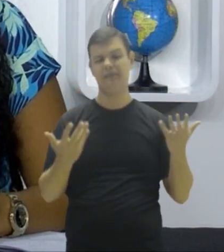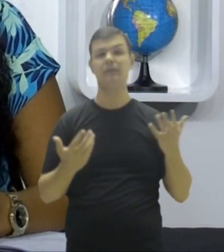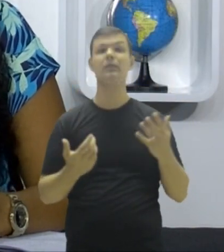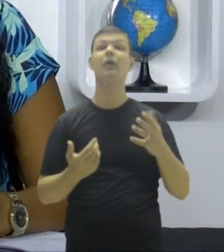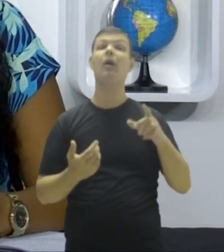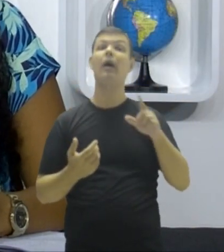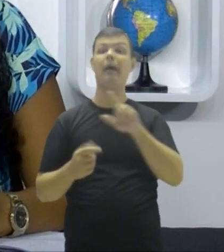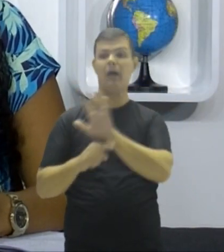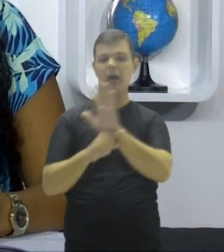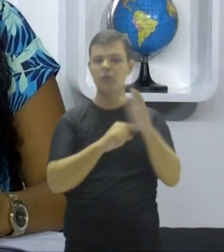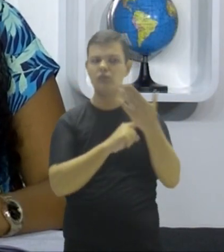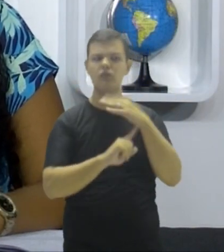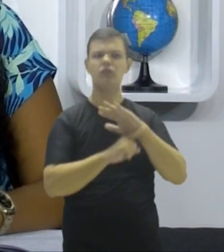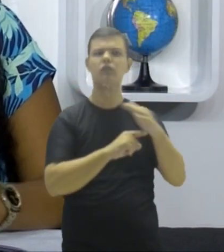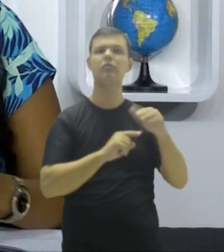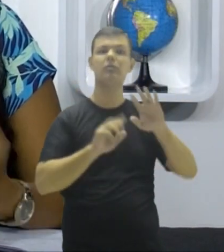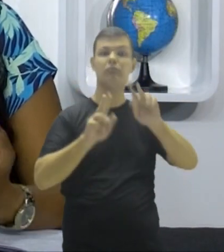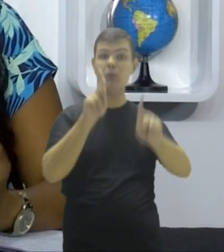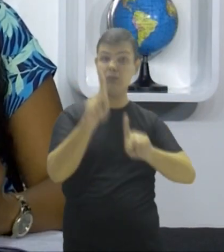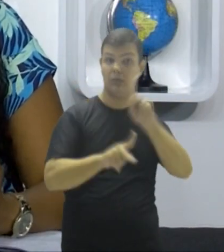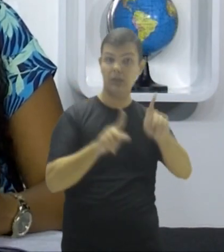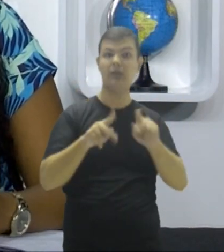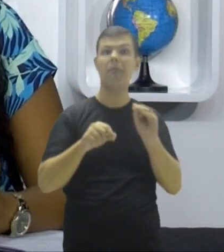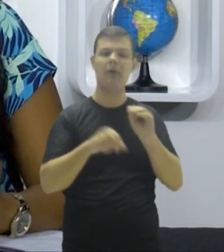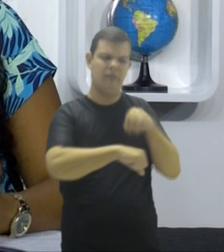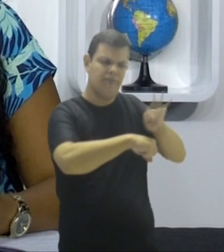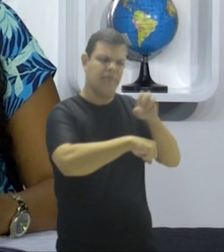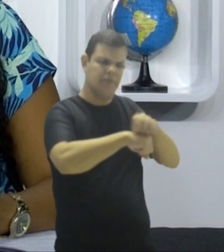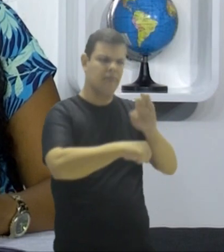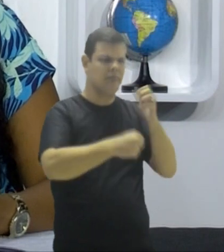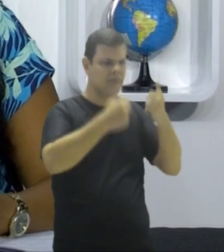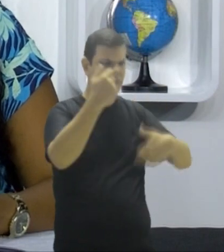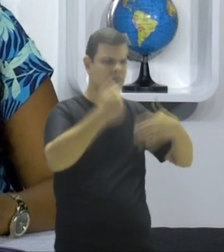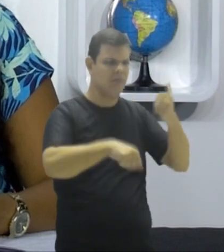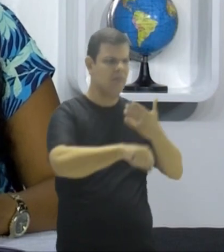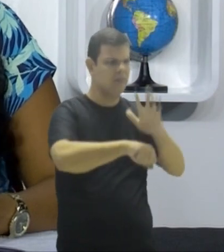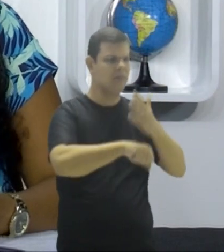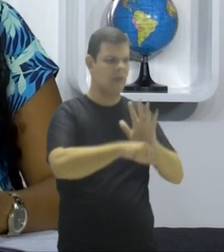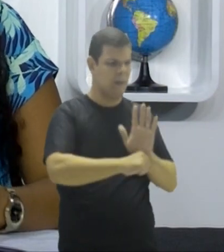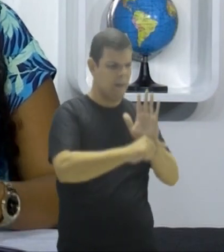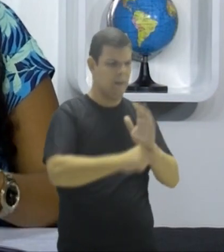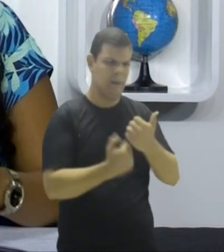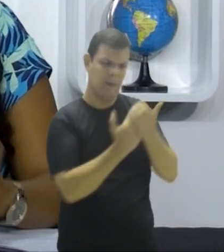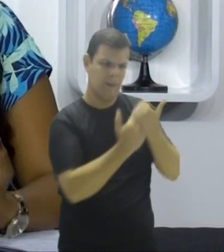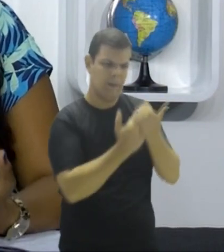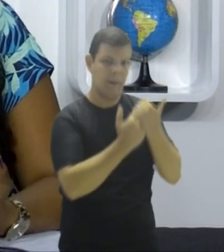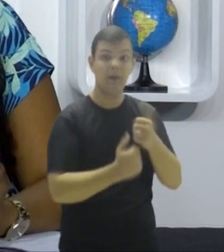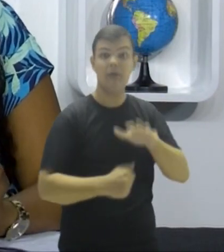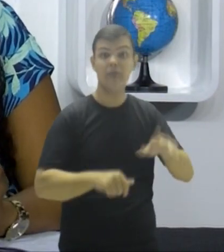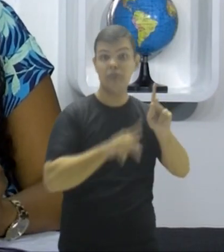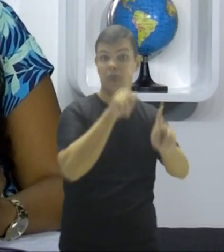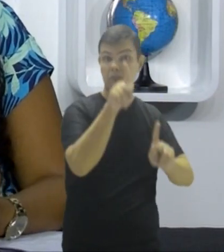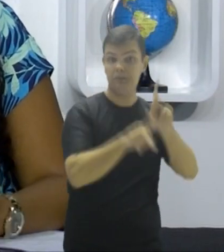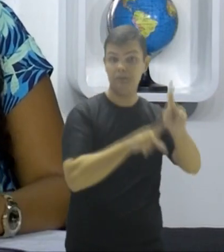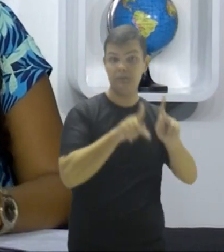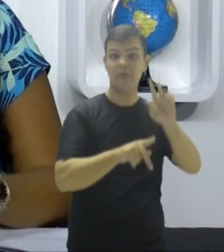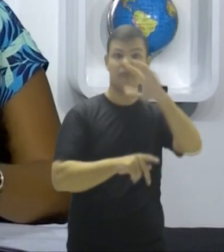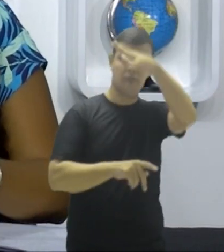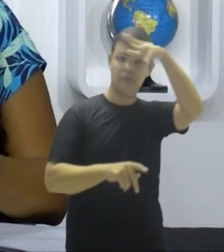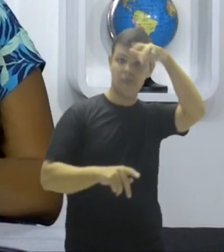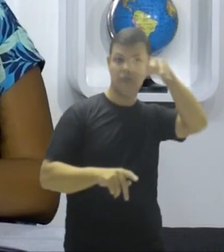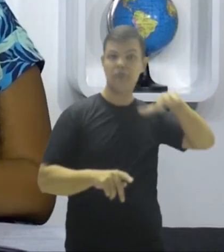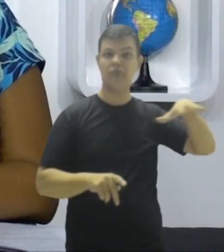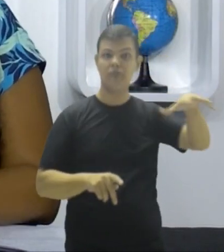também cooperam com essas populações, dando treinamento, recursos, suporte para que essa população